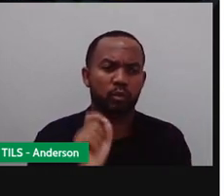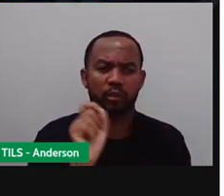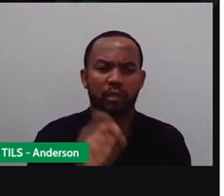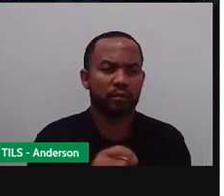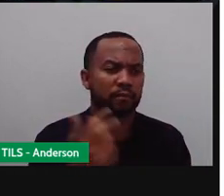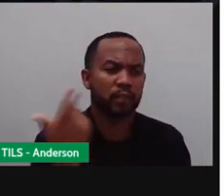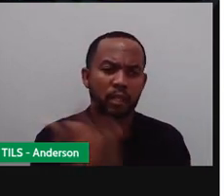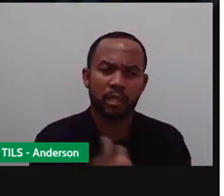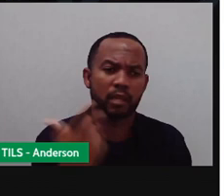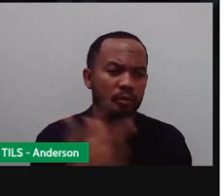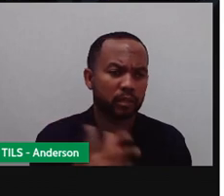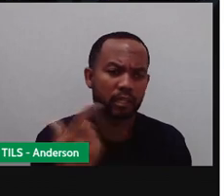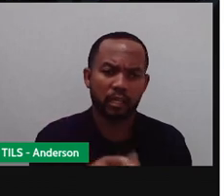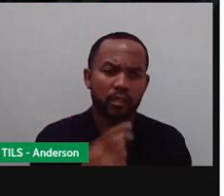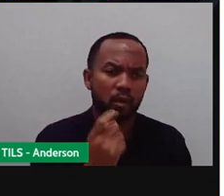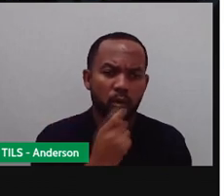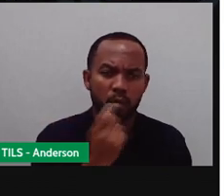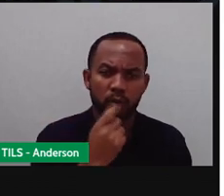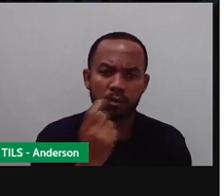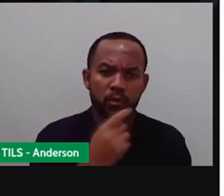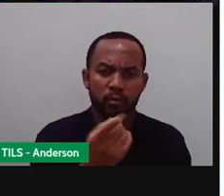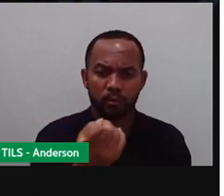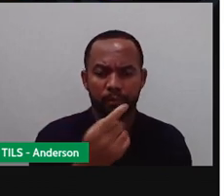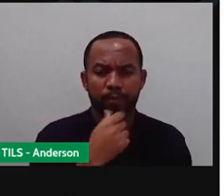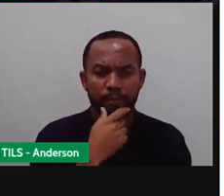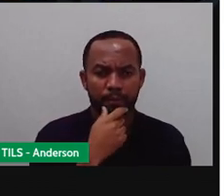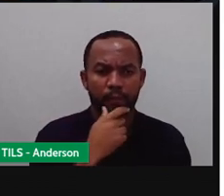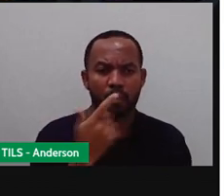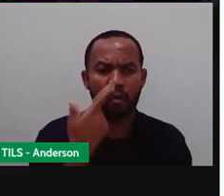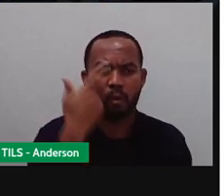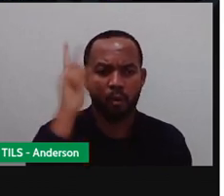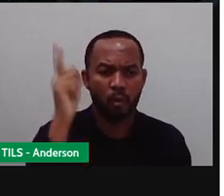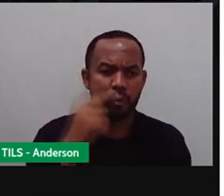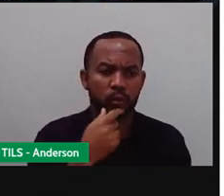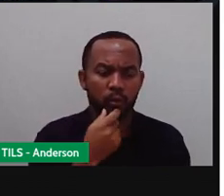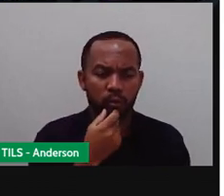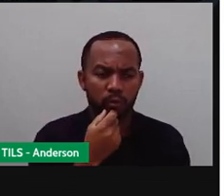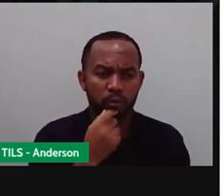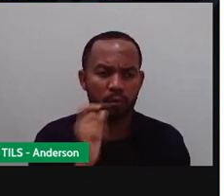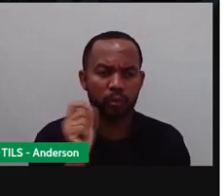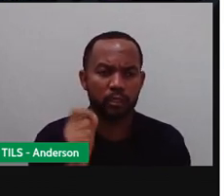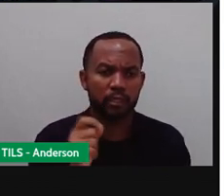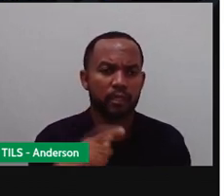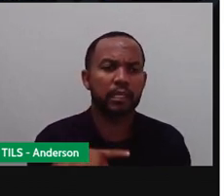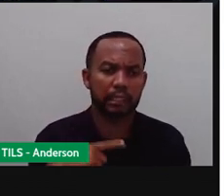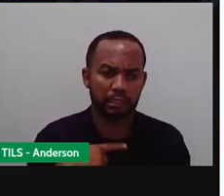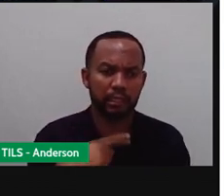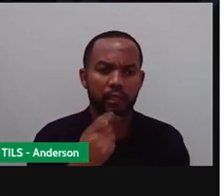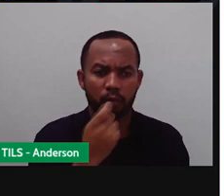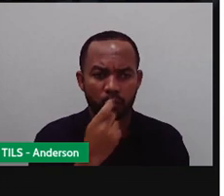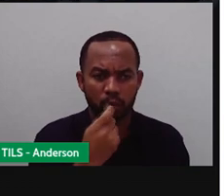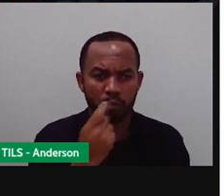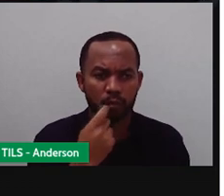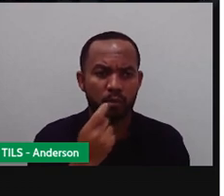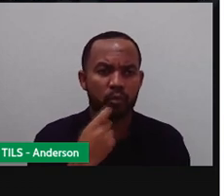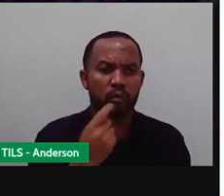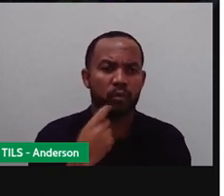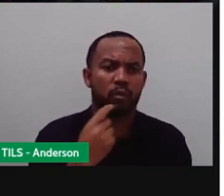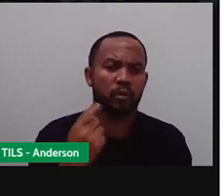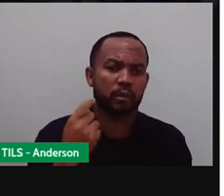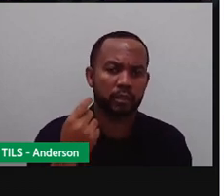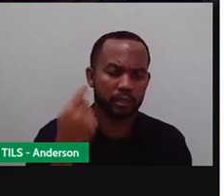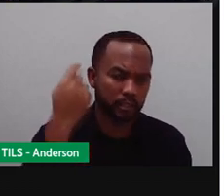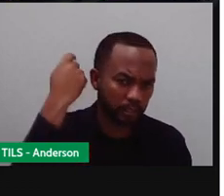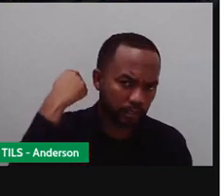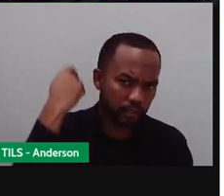animais invertebrados, tá? E aí existem outros animais invertebrados que possuem essa capinha aí,